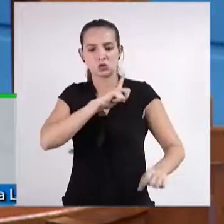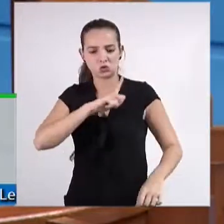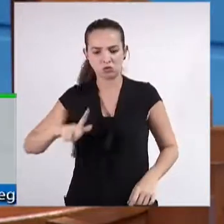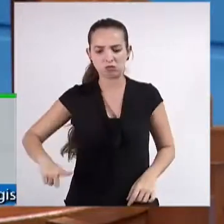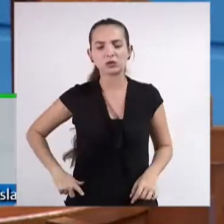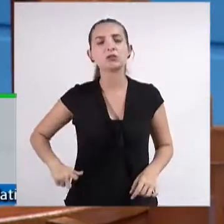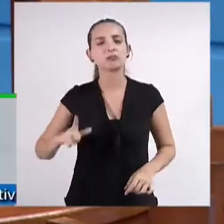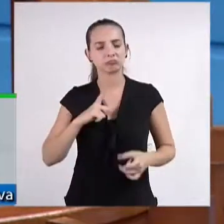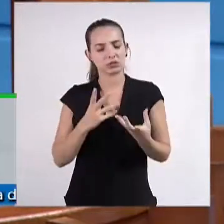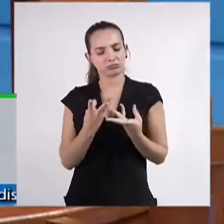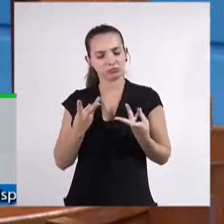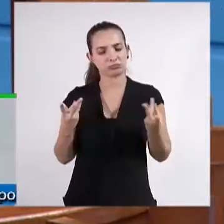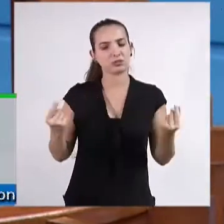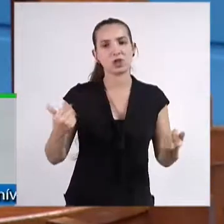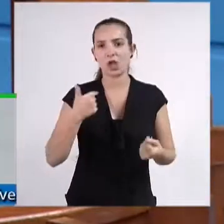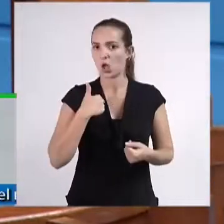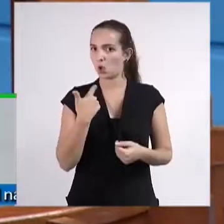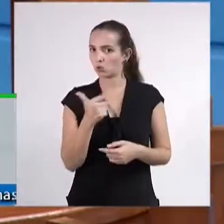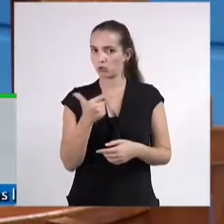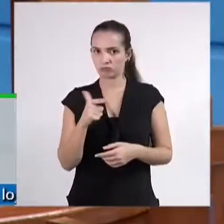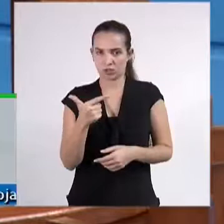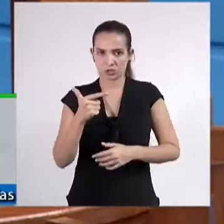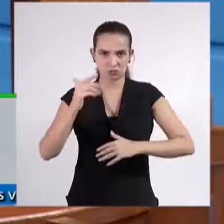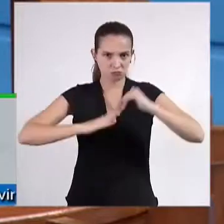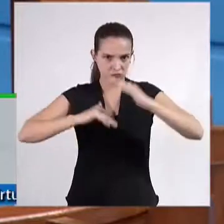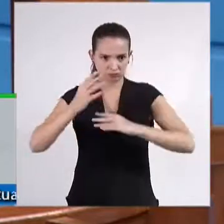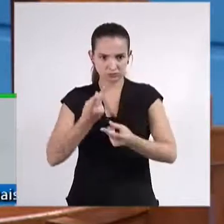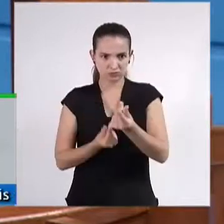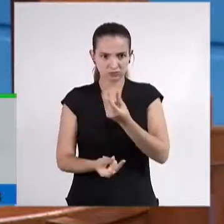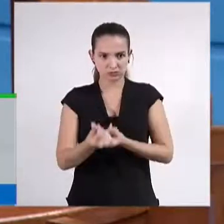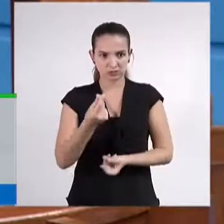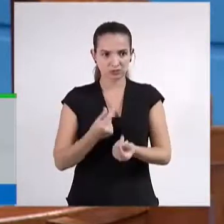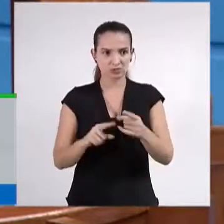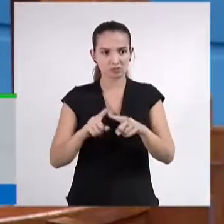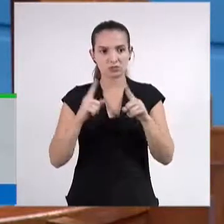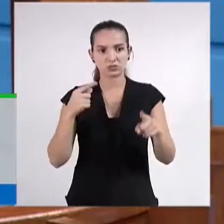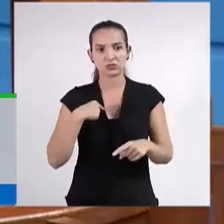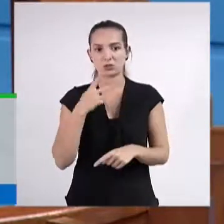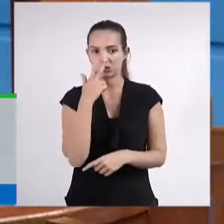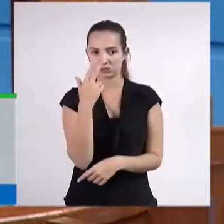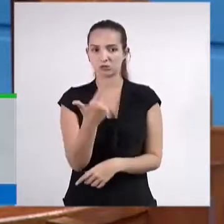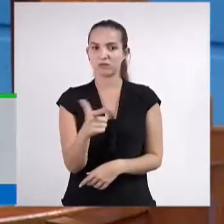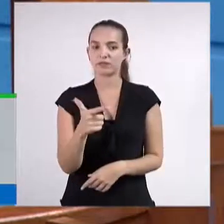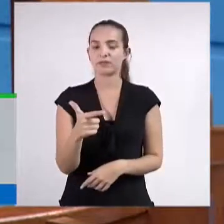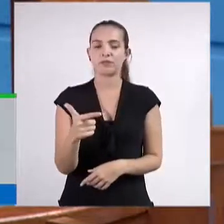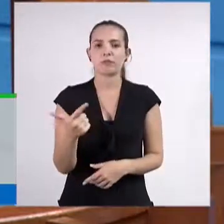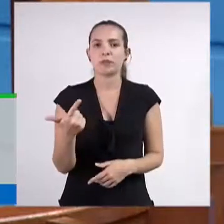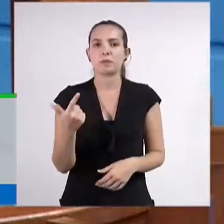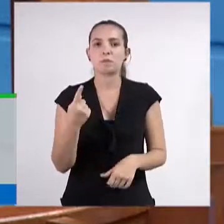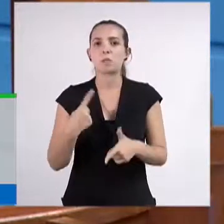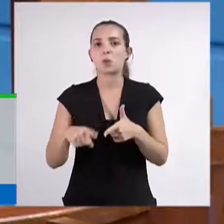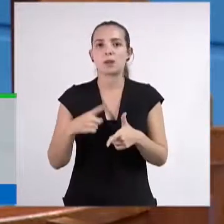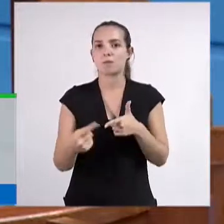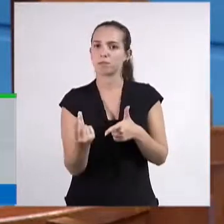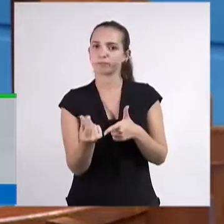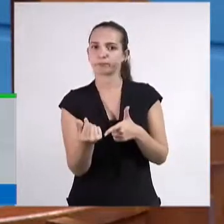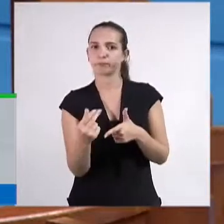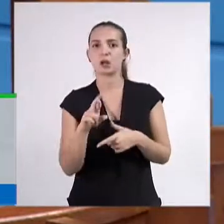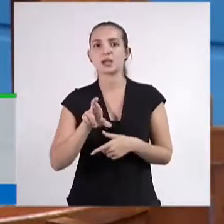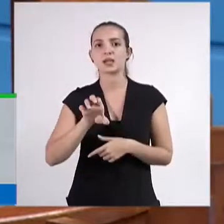vai ser sensível. Eu não sou economista, mas eu entendo que não vai haver queda de receita numa situação como essa.